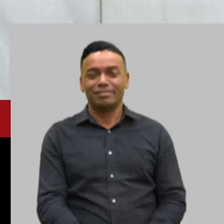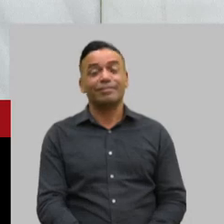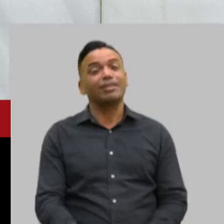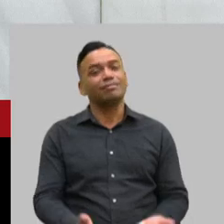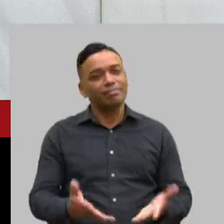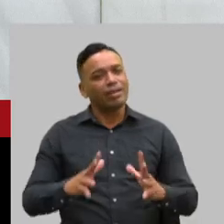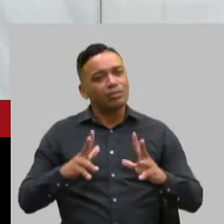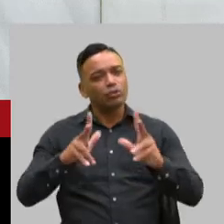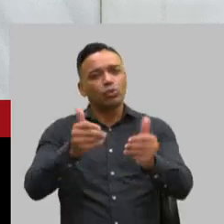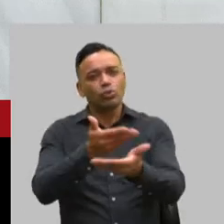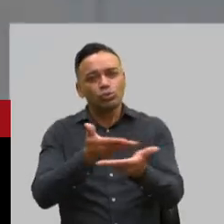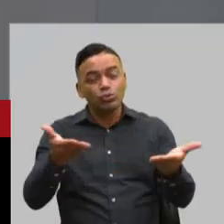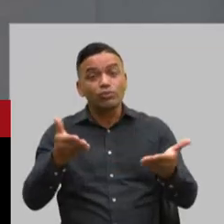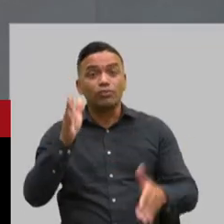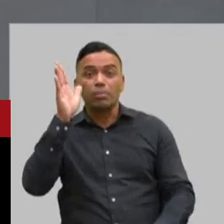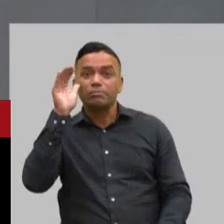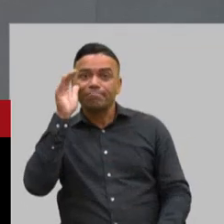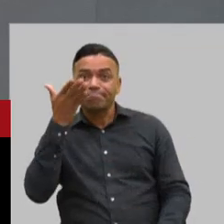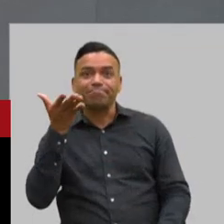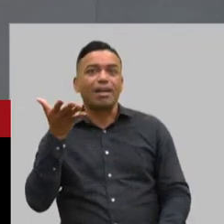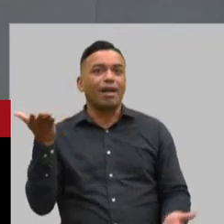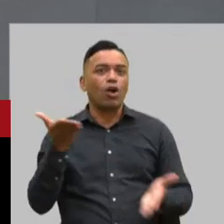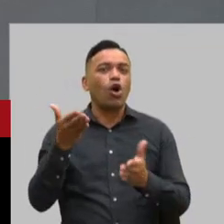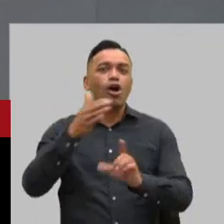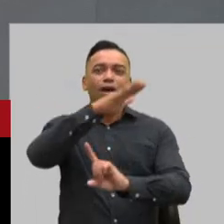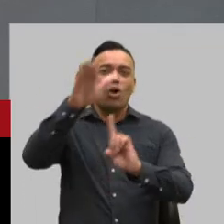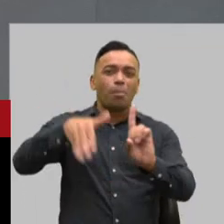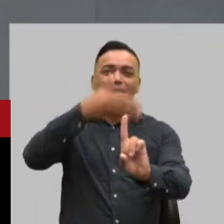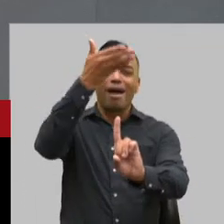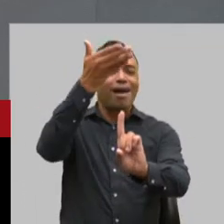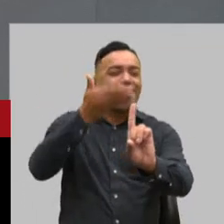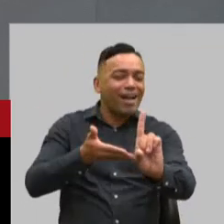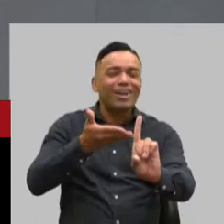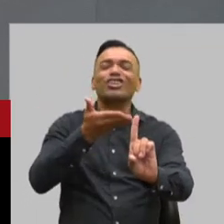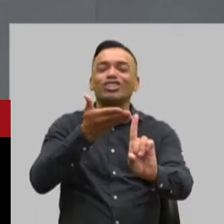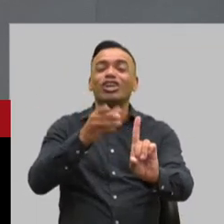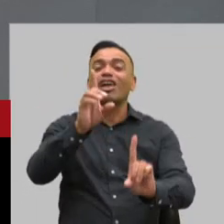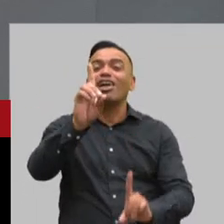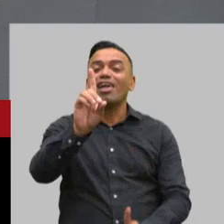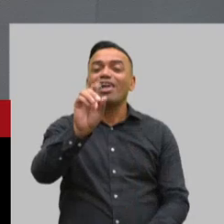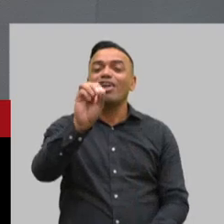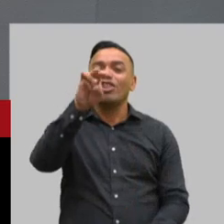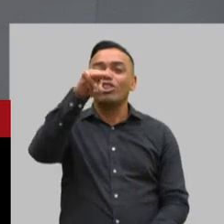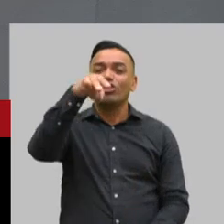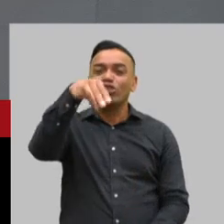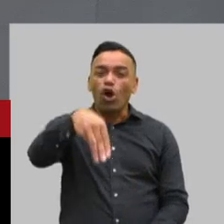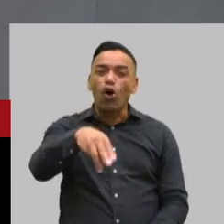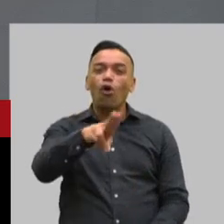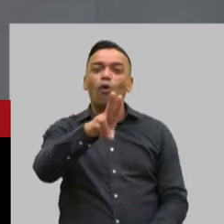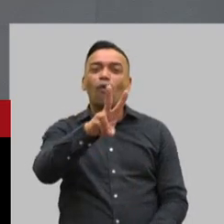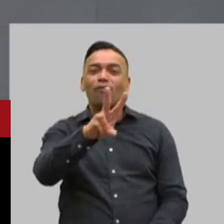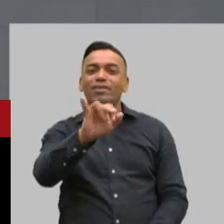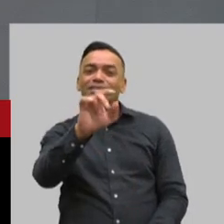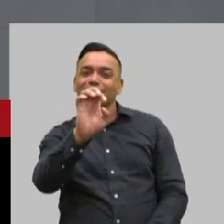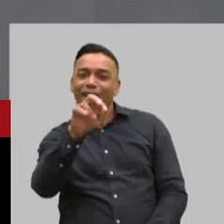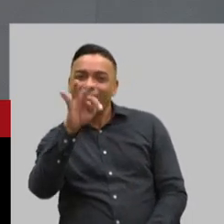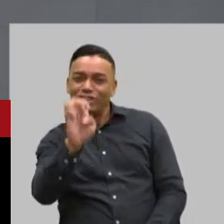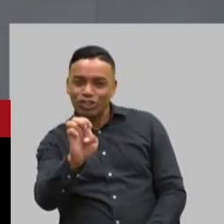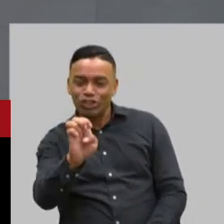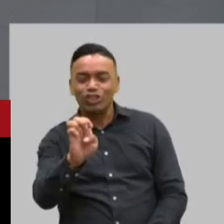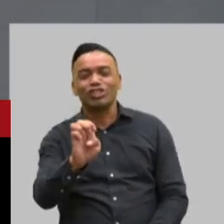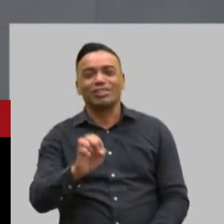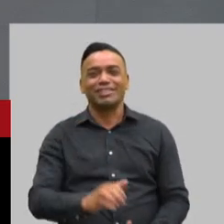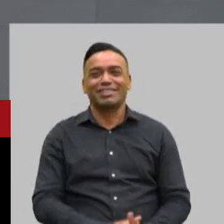Senhoras e senhores, ouviremos agora o homenageado dessa noite, Dom Vicente de Paula Ferreira.